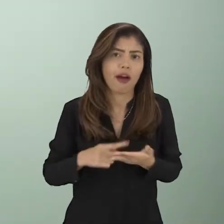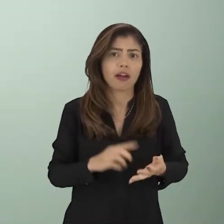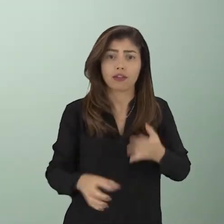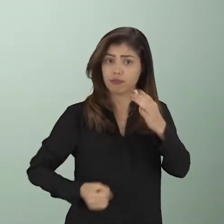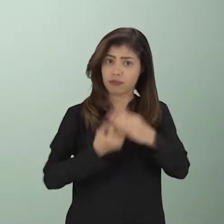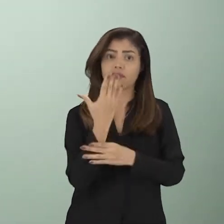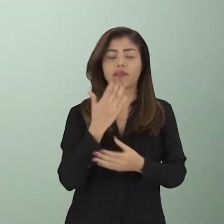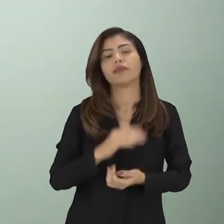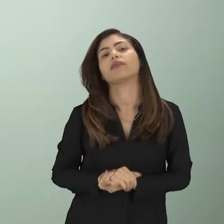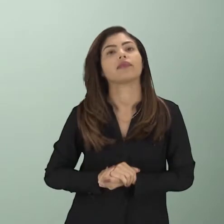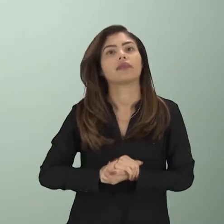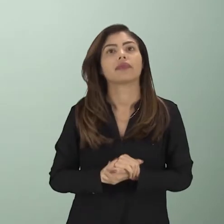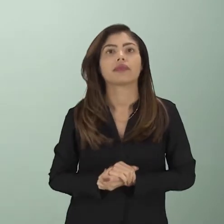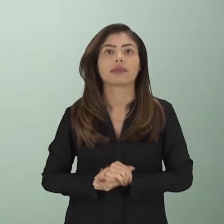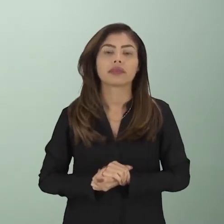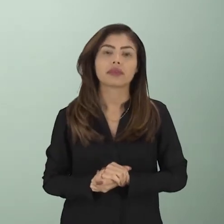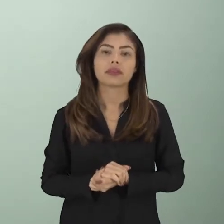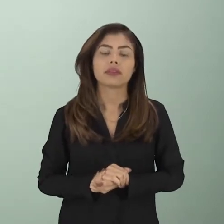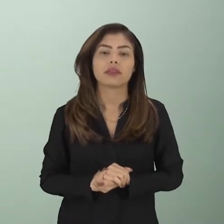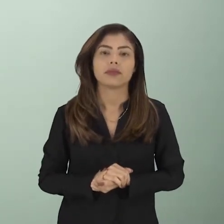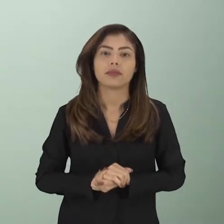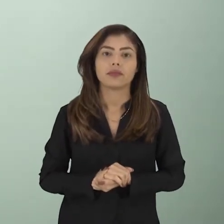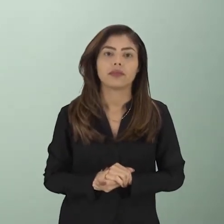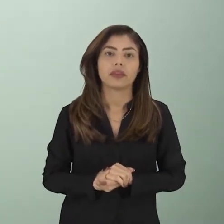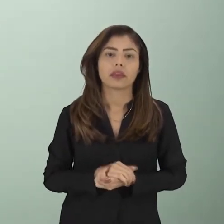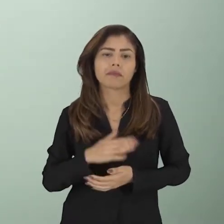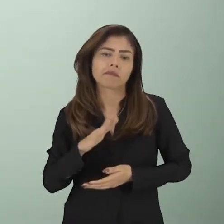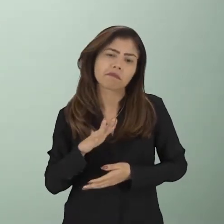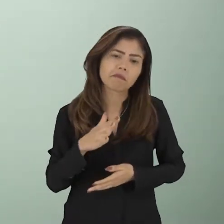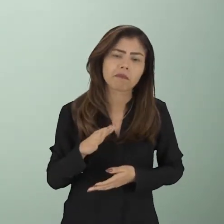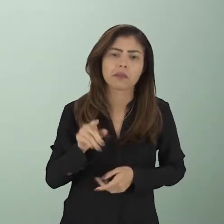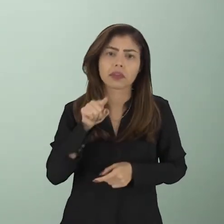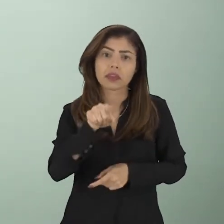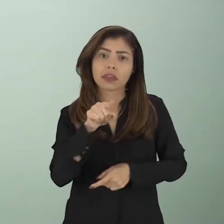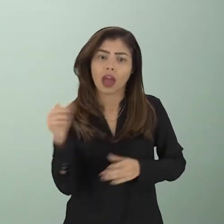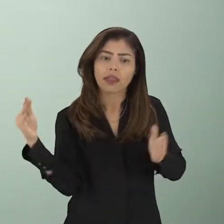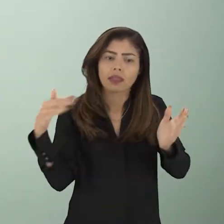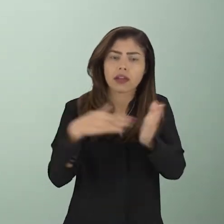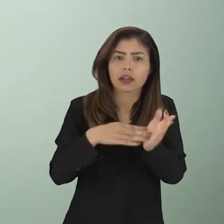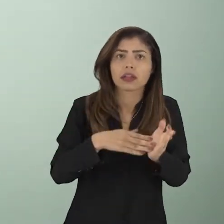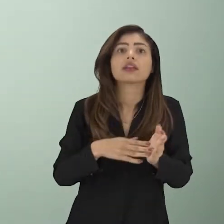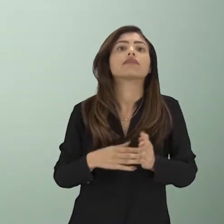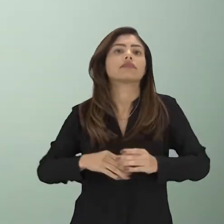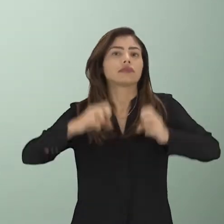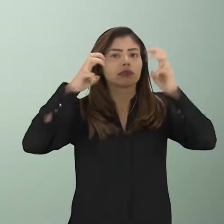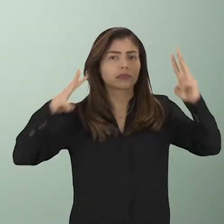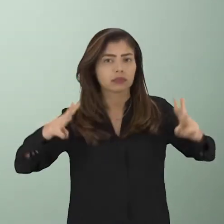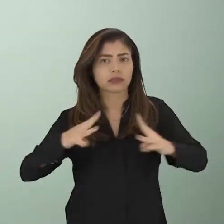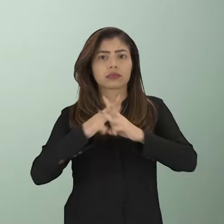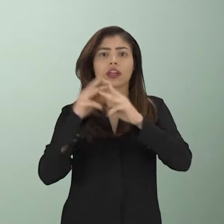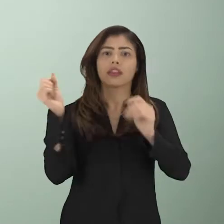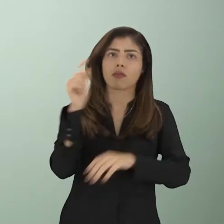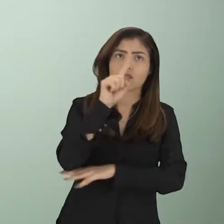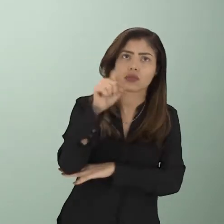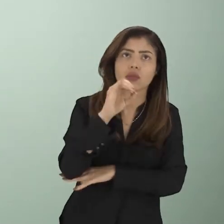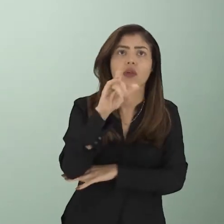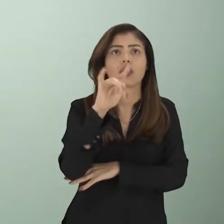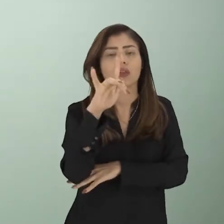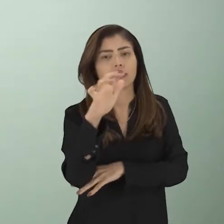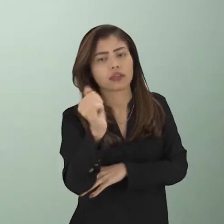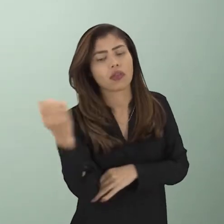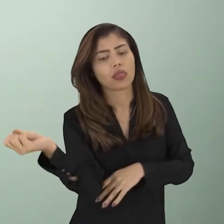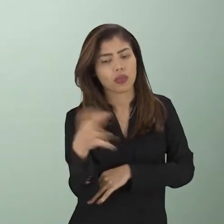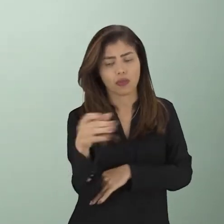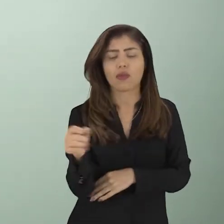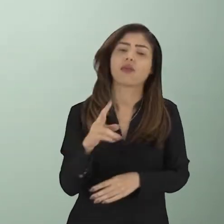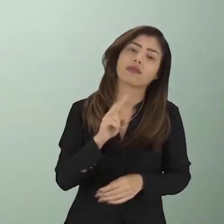criador. Então, meio que até o zoológico também vem se reinventando, né?